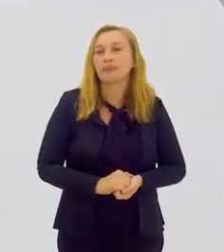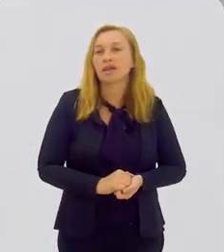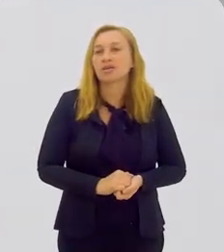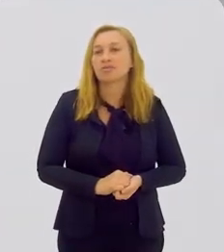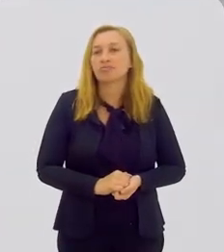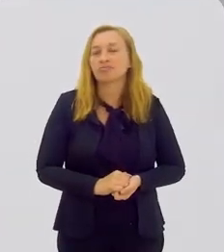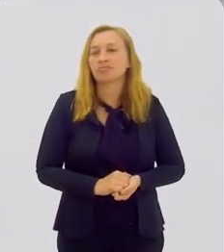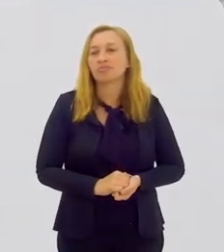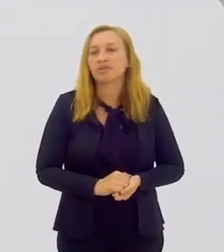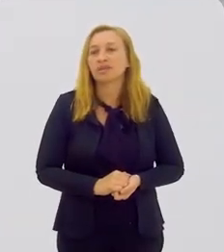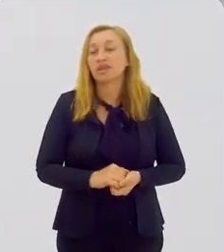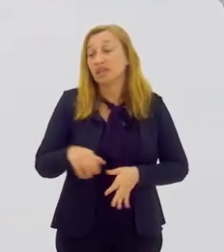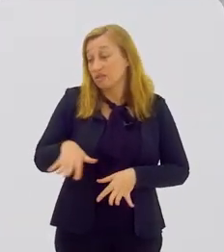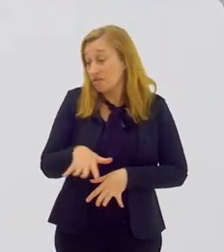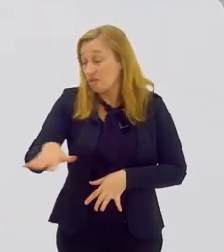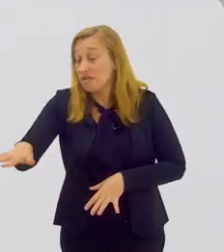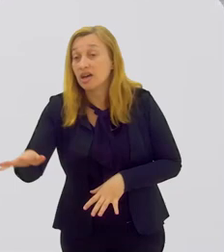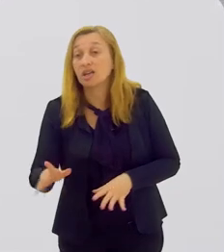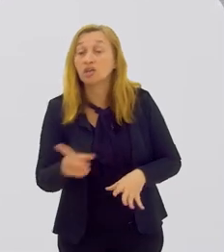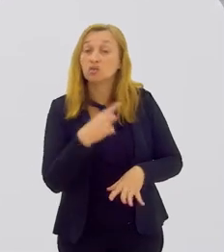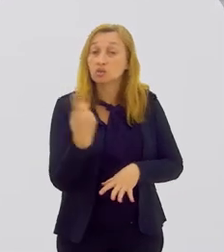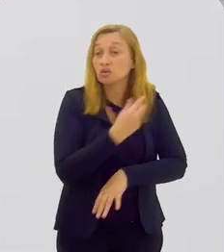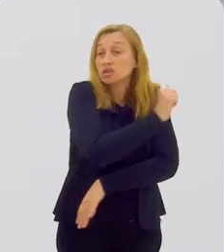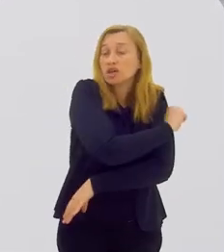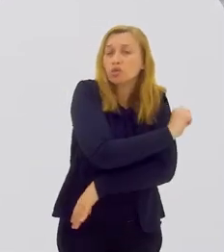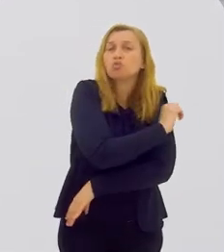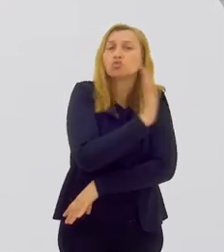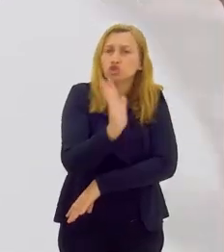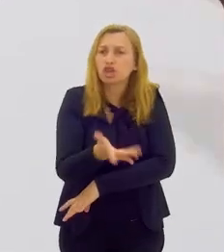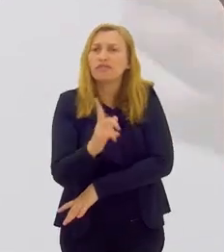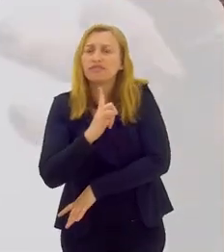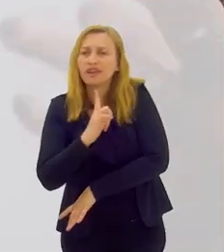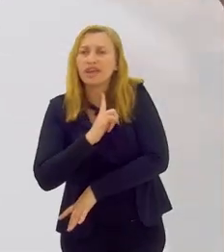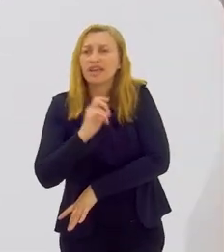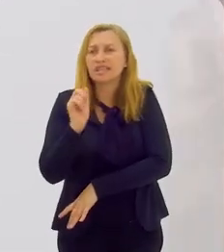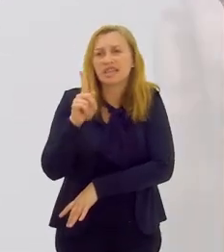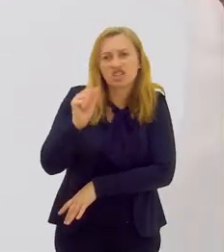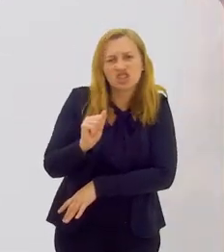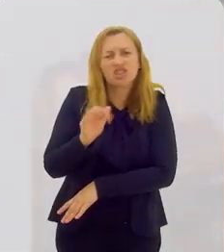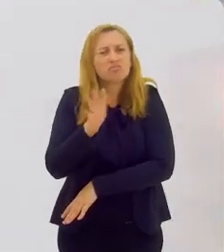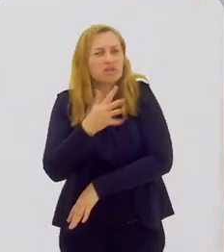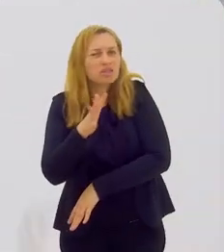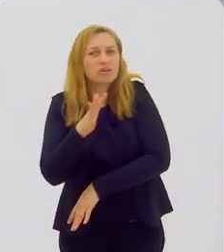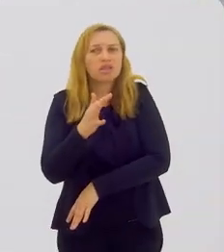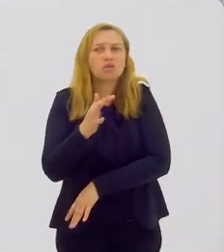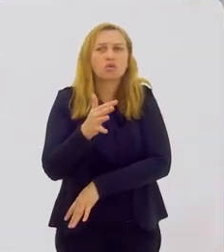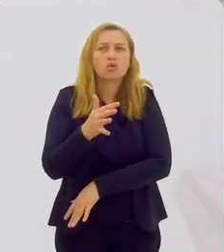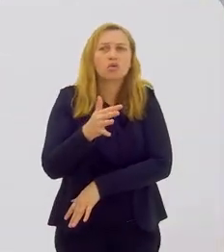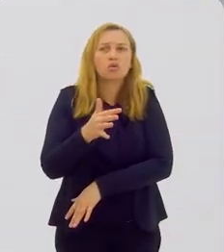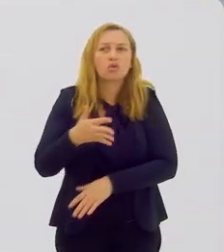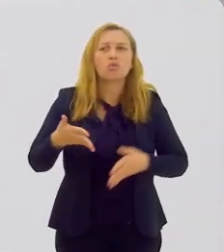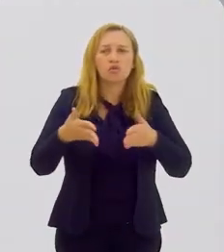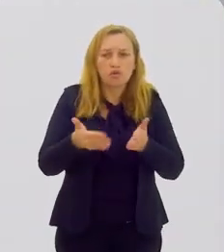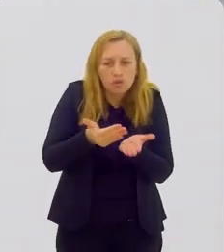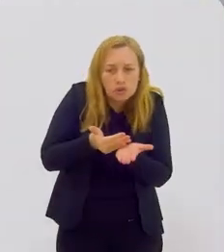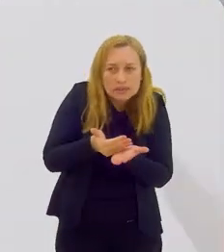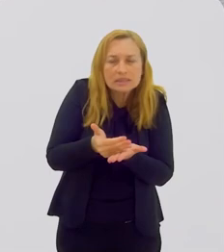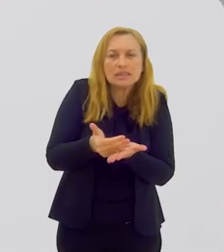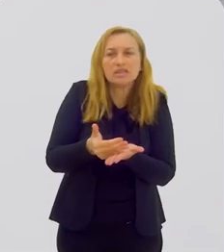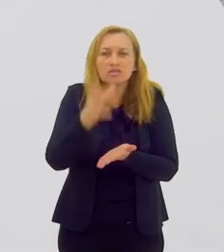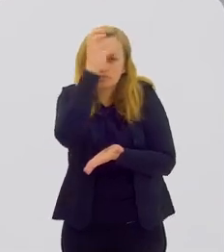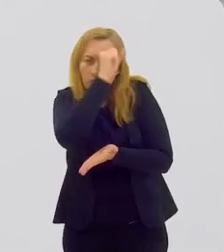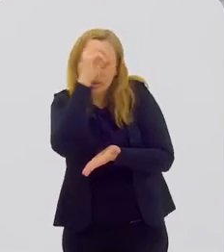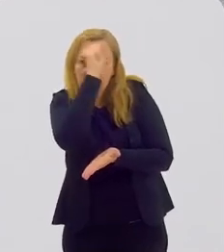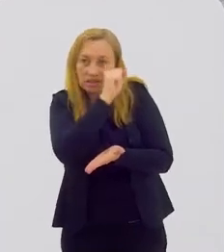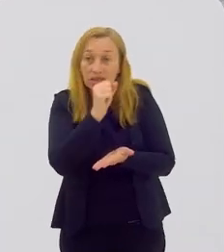promoção das comunidades. Então, os nossos alunos eles já têm essa agenda mais ou menos como um ponto